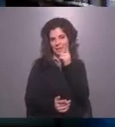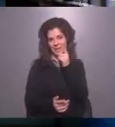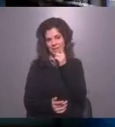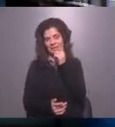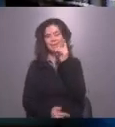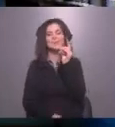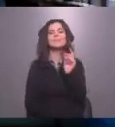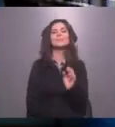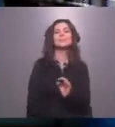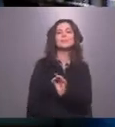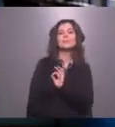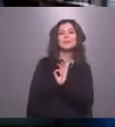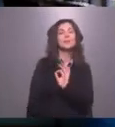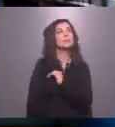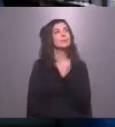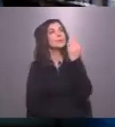Kyrie